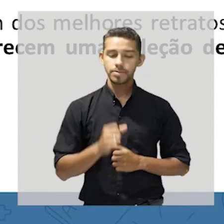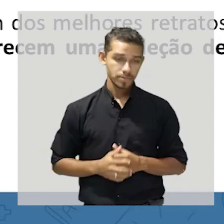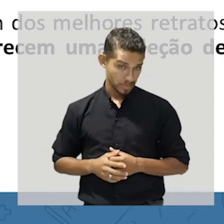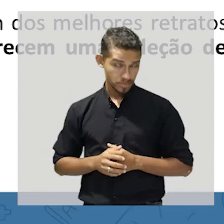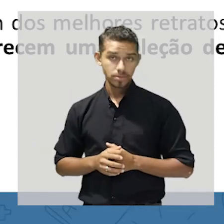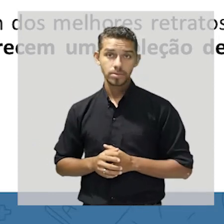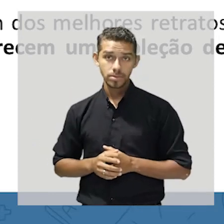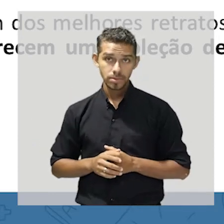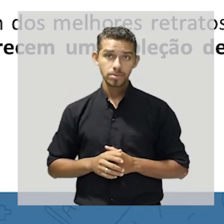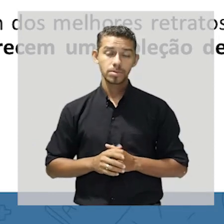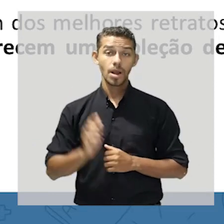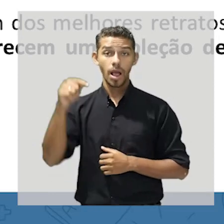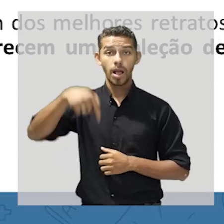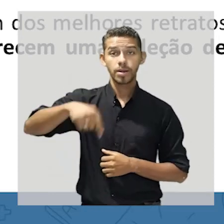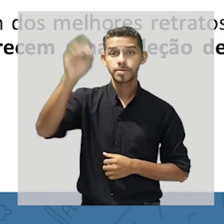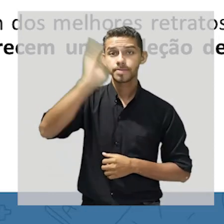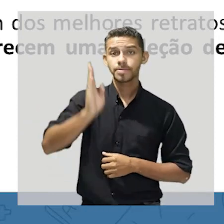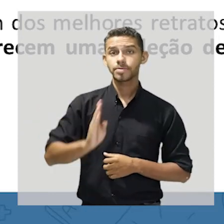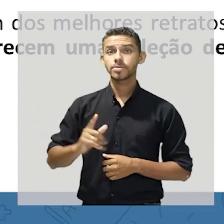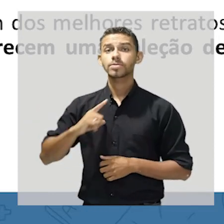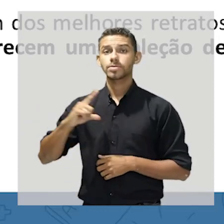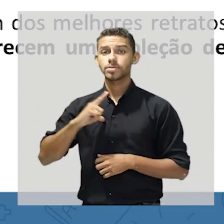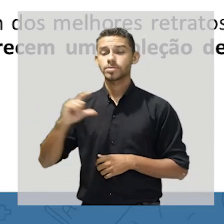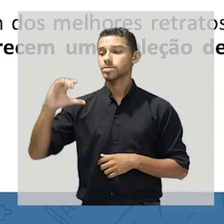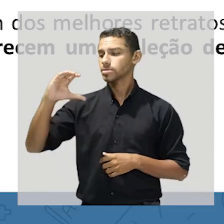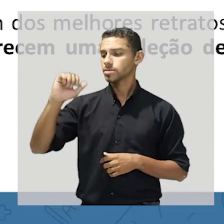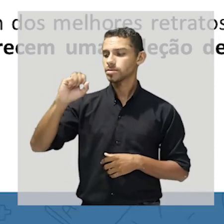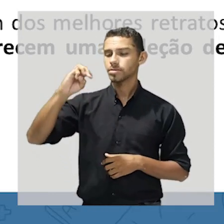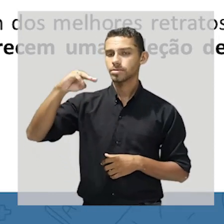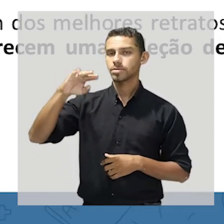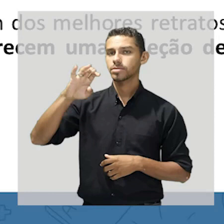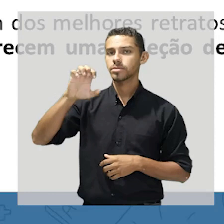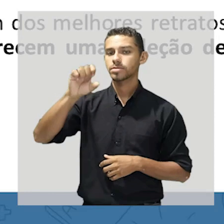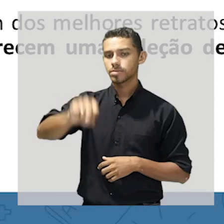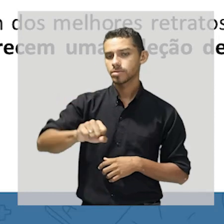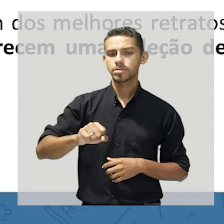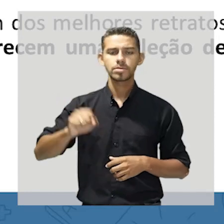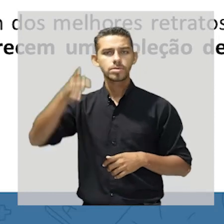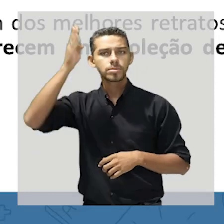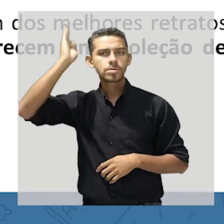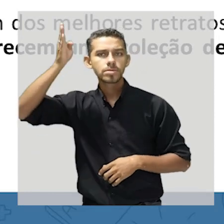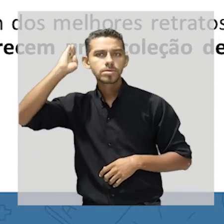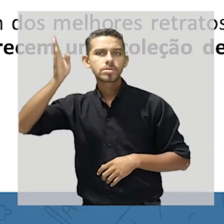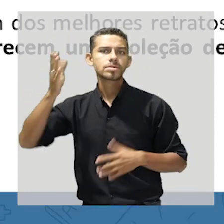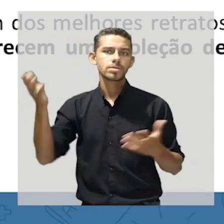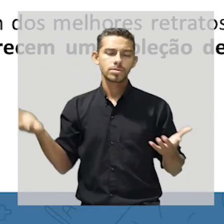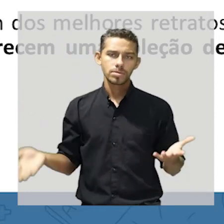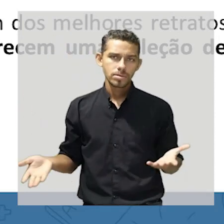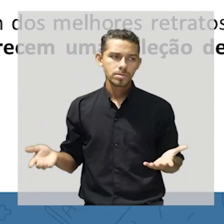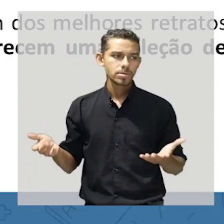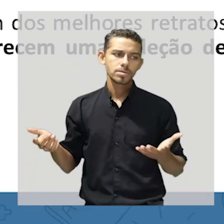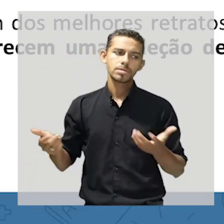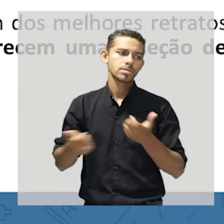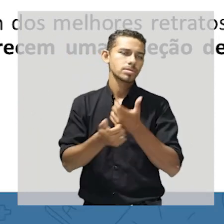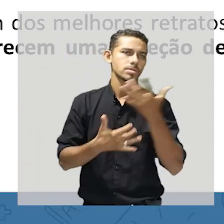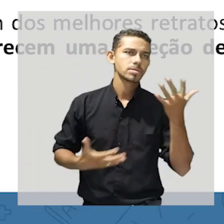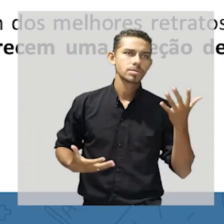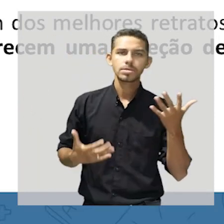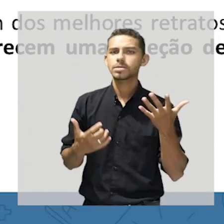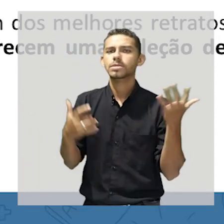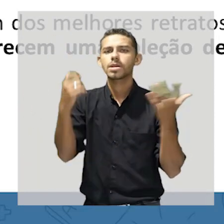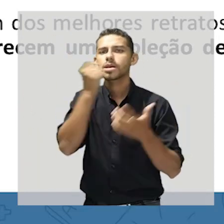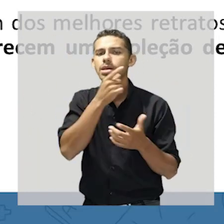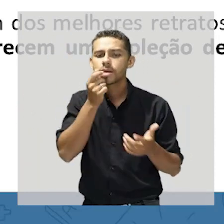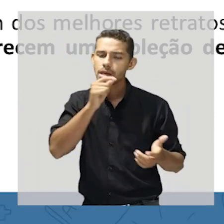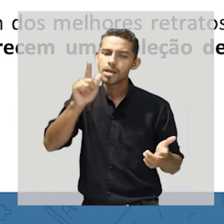gente aqui no Brasil a gente canta muita piada de Camões né como Camões fosse burro aquela coisa toda sempre